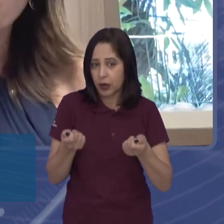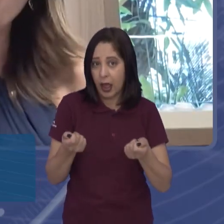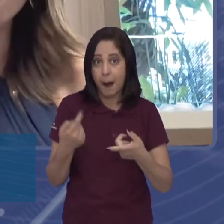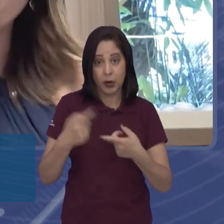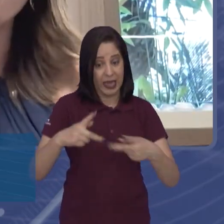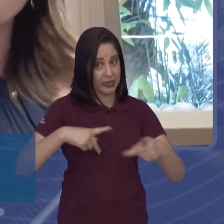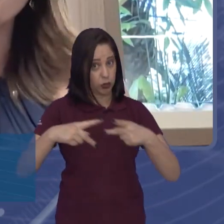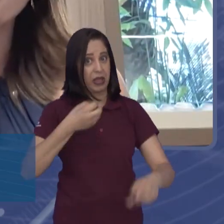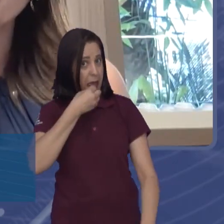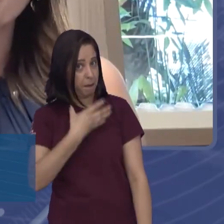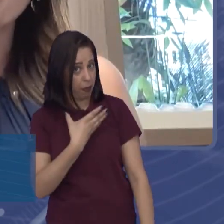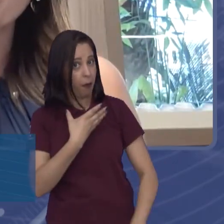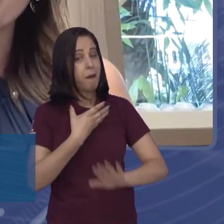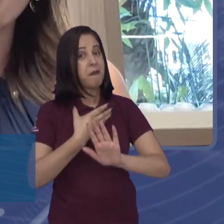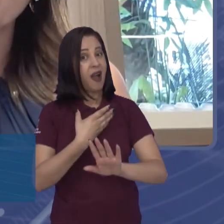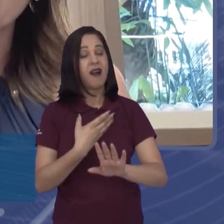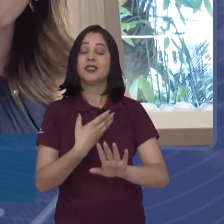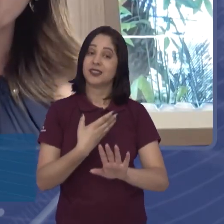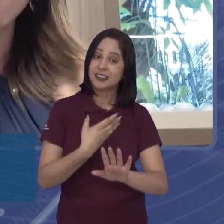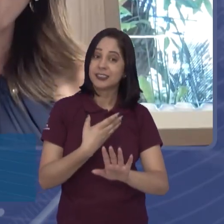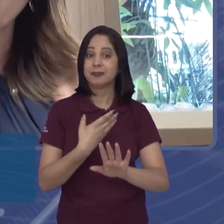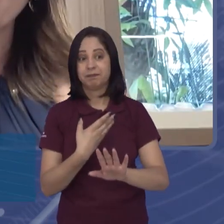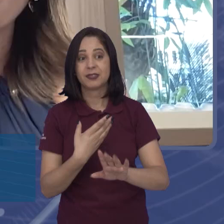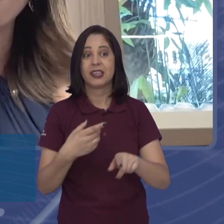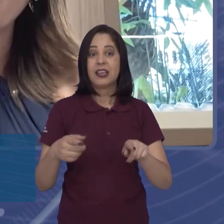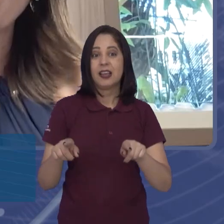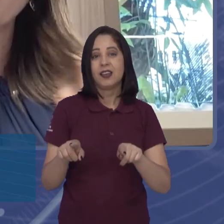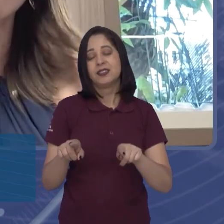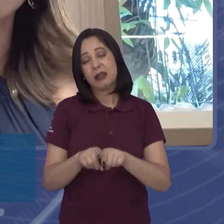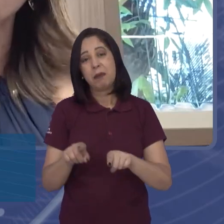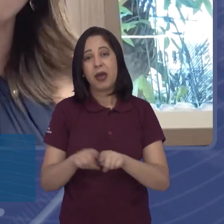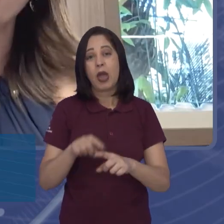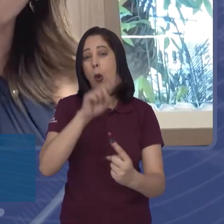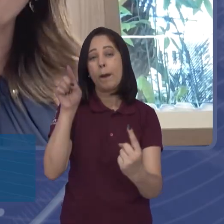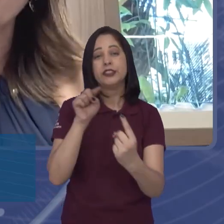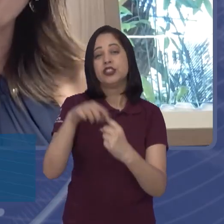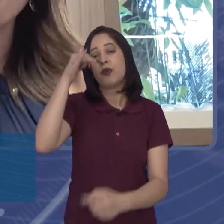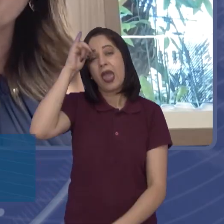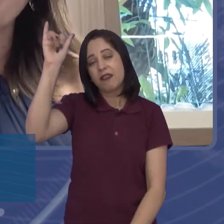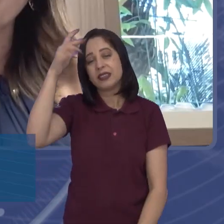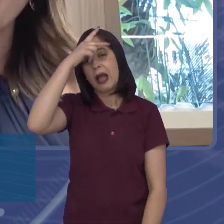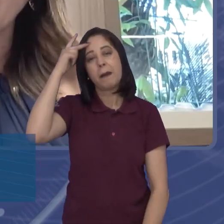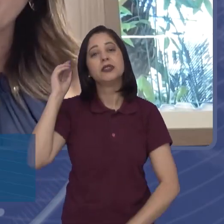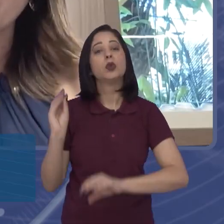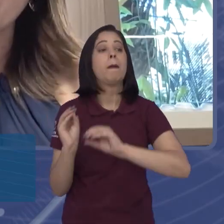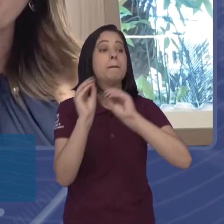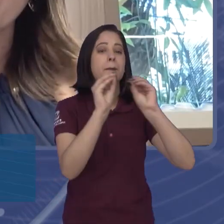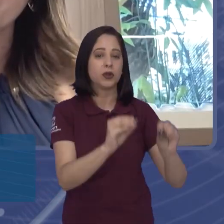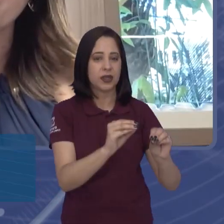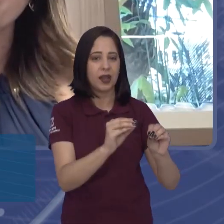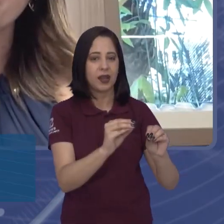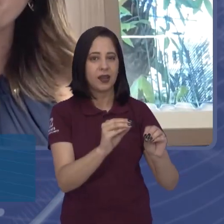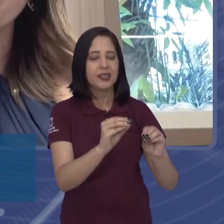um lado, né? Mas também para que a gente não tenha muitas pessoas, muitos joseenses saindo daqui. Você acha que tem